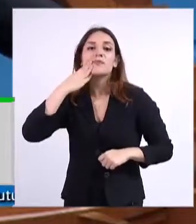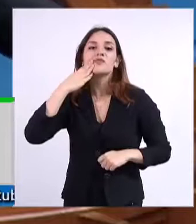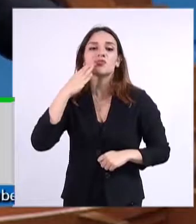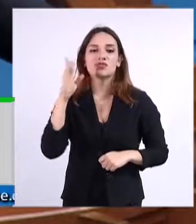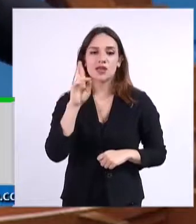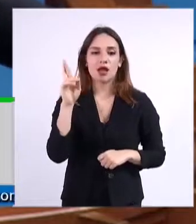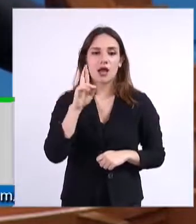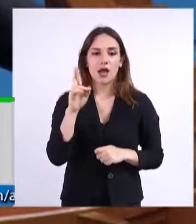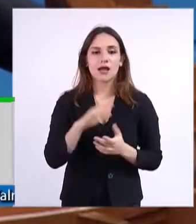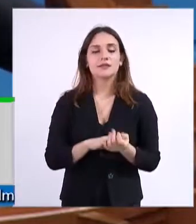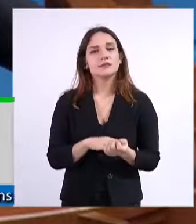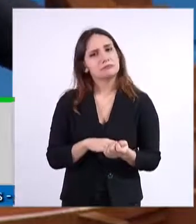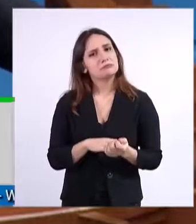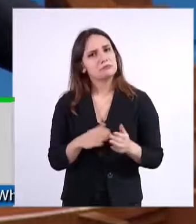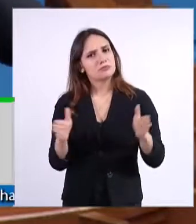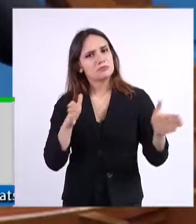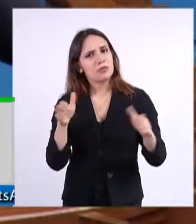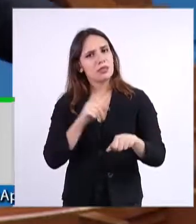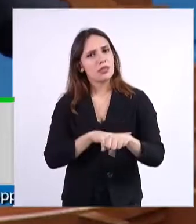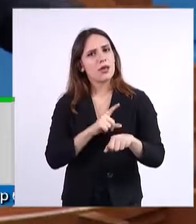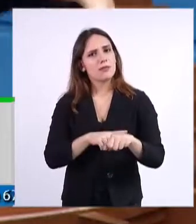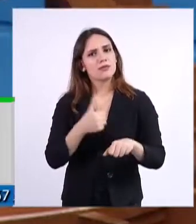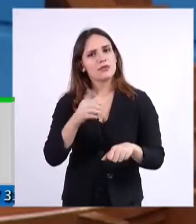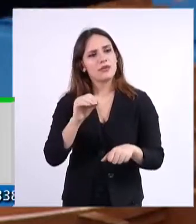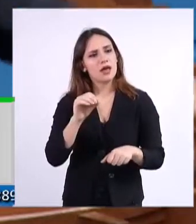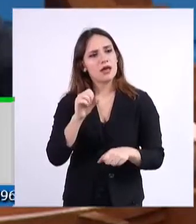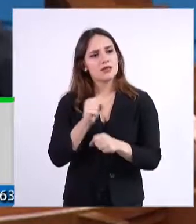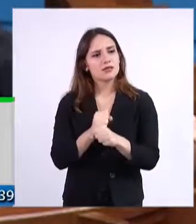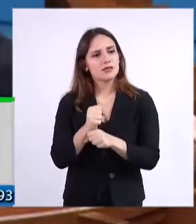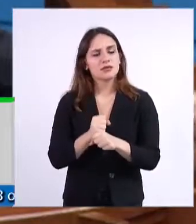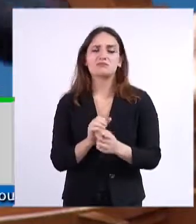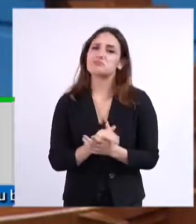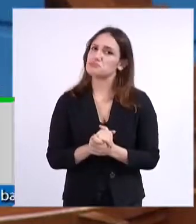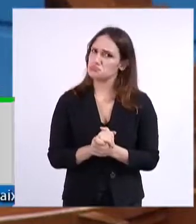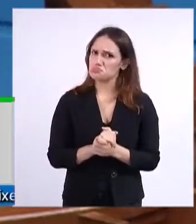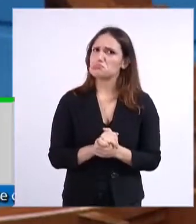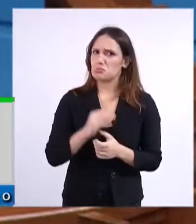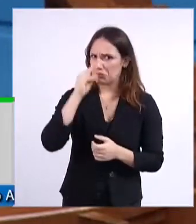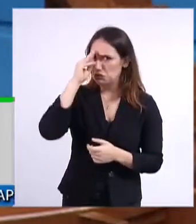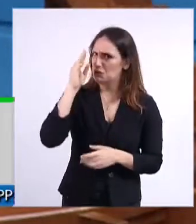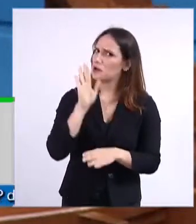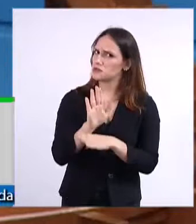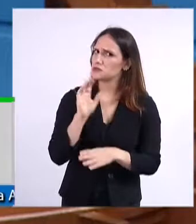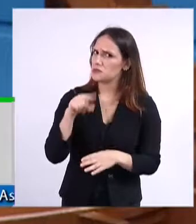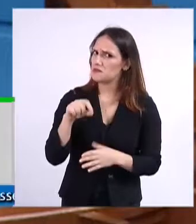100 bilhões, puxa, que maravilha, os militares estão dando essa contribuição. Só que,